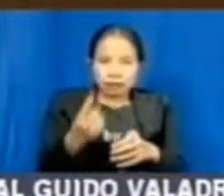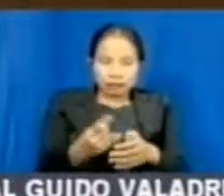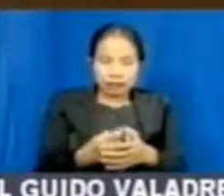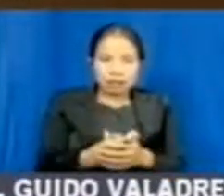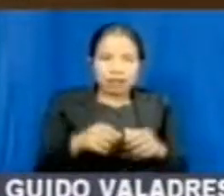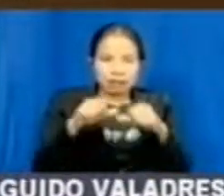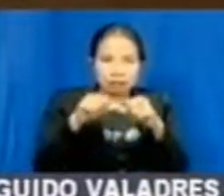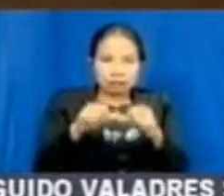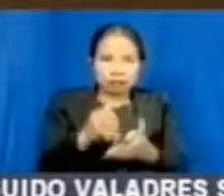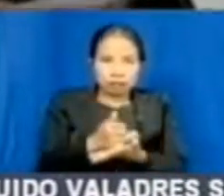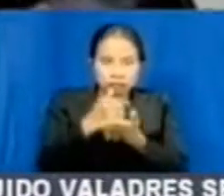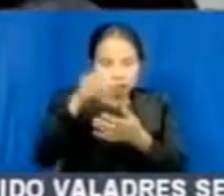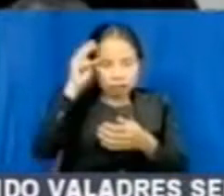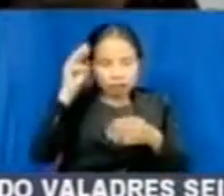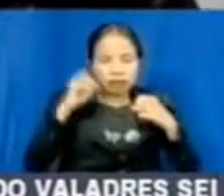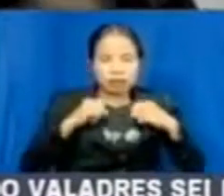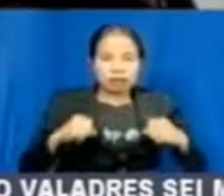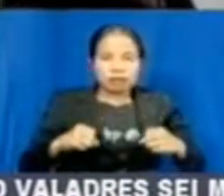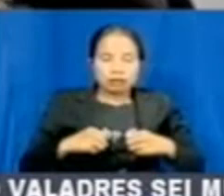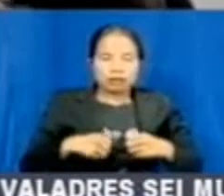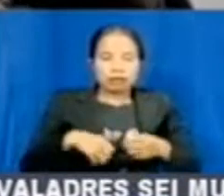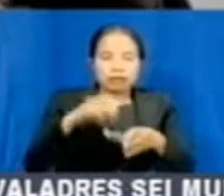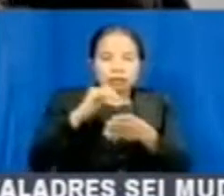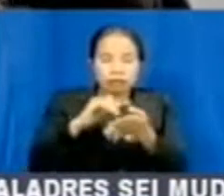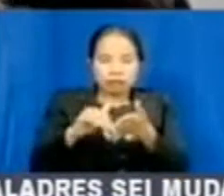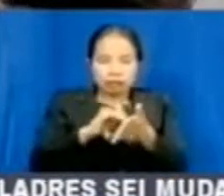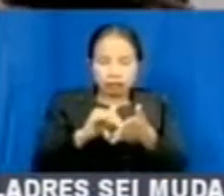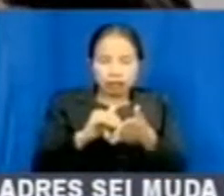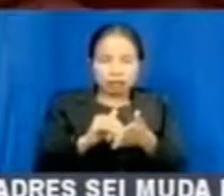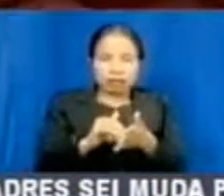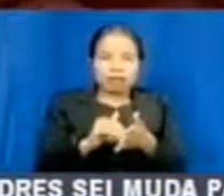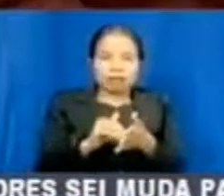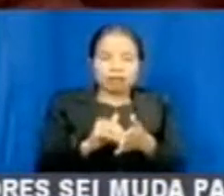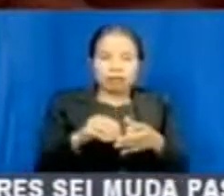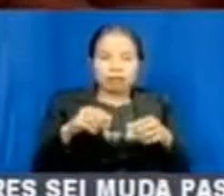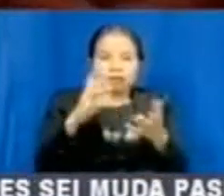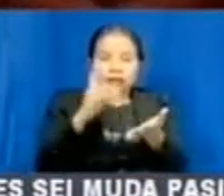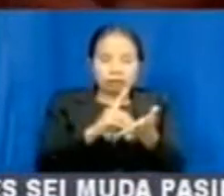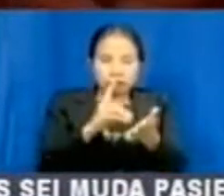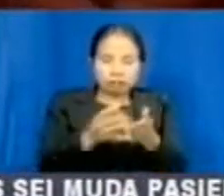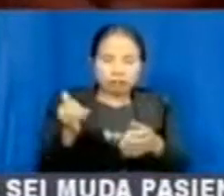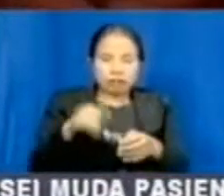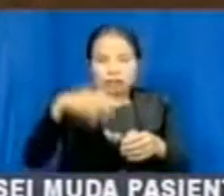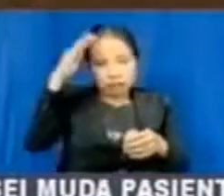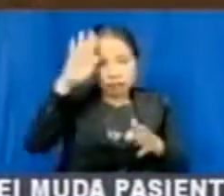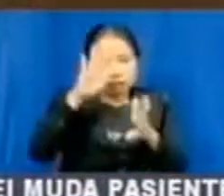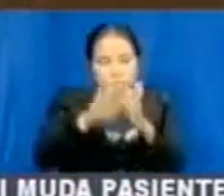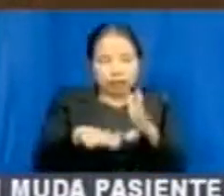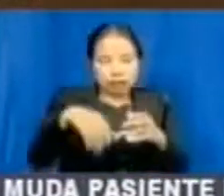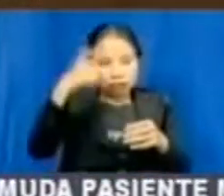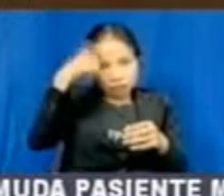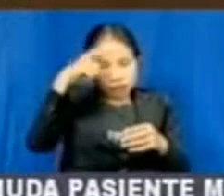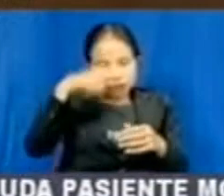tu continua apoio Ministério da Saúde, onde capacita pessoal Siranebe sem menos conhecimento. Mudança o